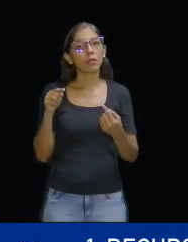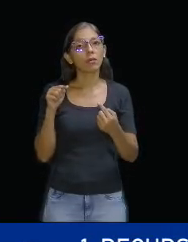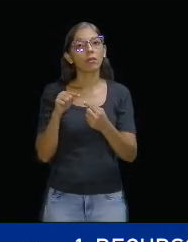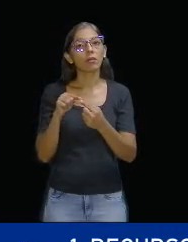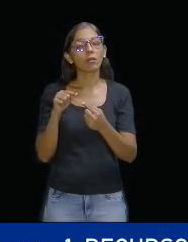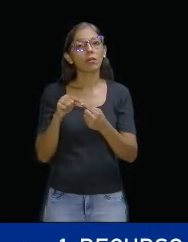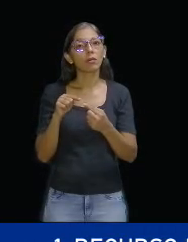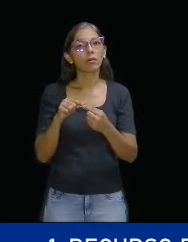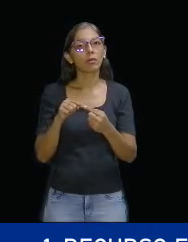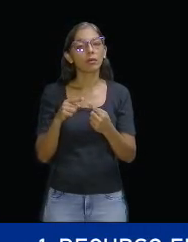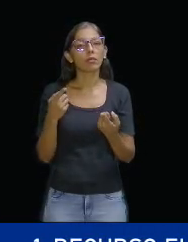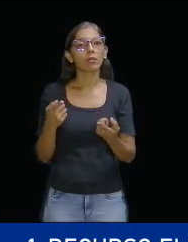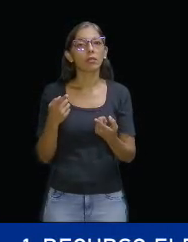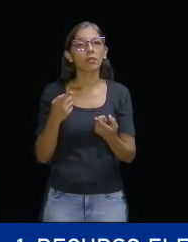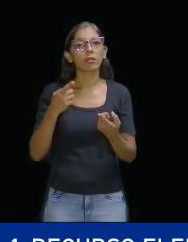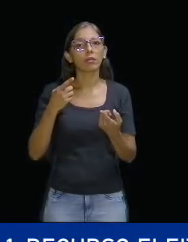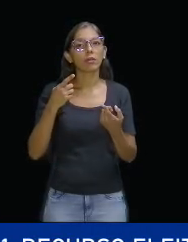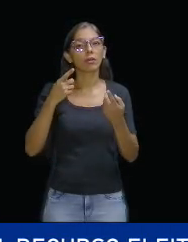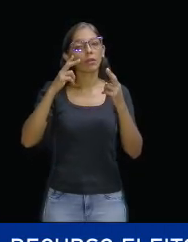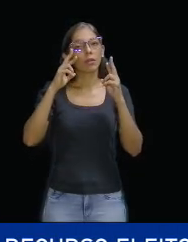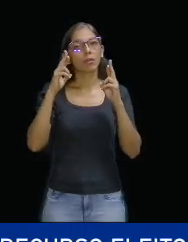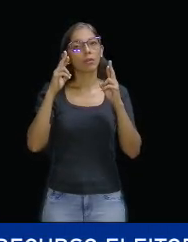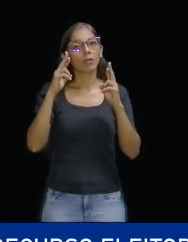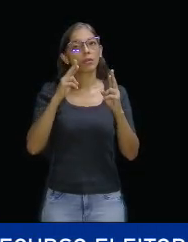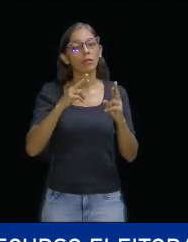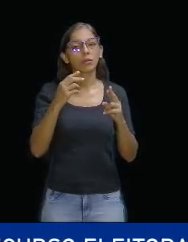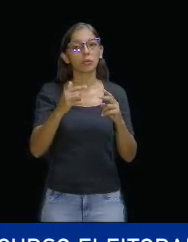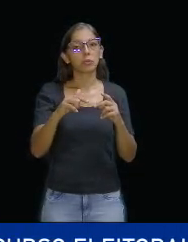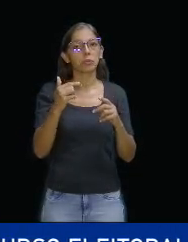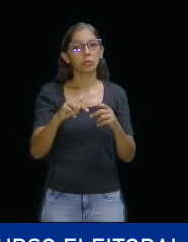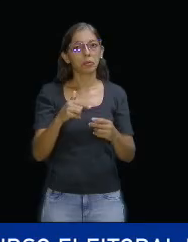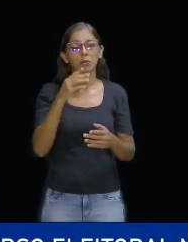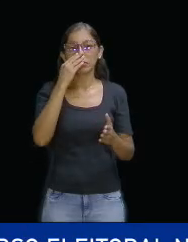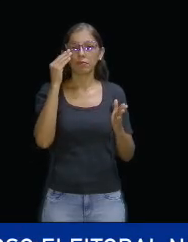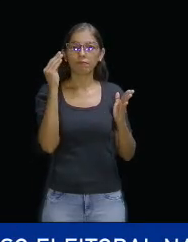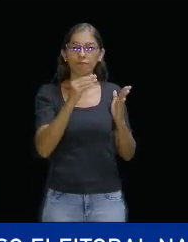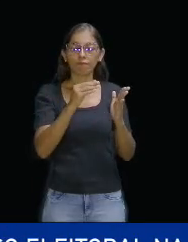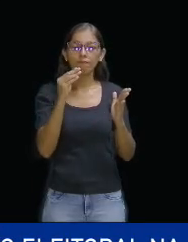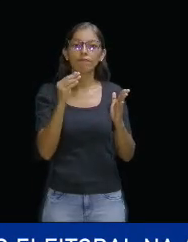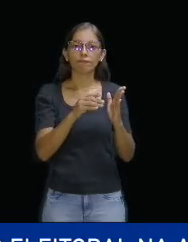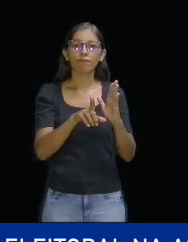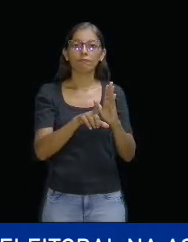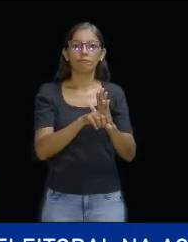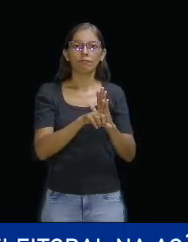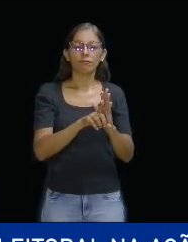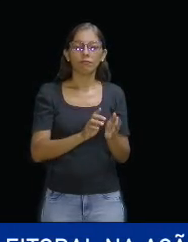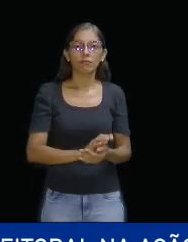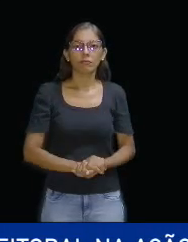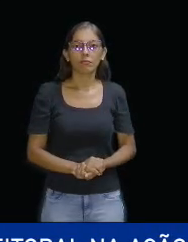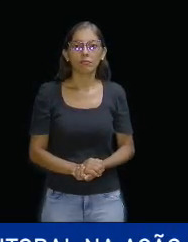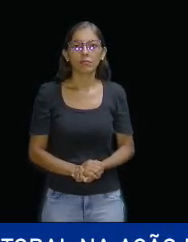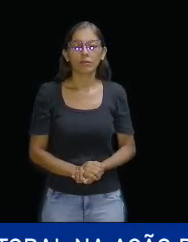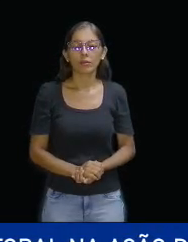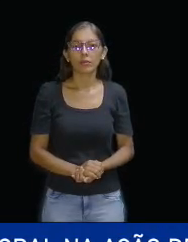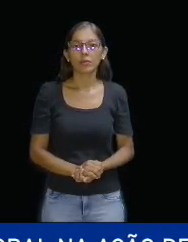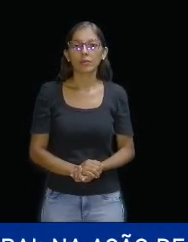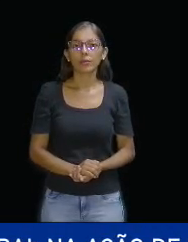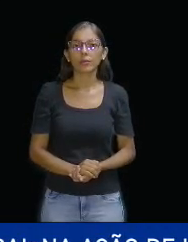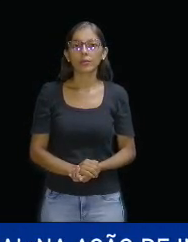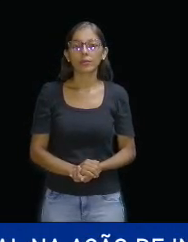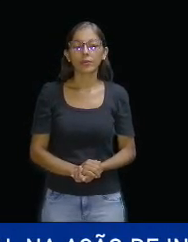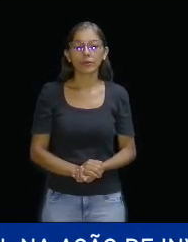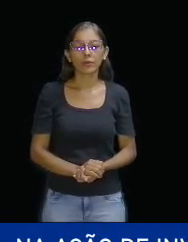caracterizaria abuso de poder econômico, com potencial para comprometer a lisura do pleito.